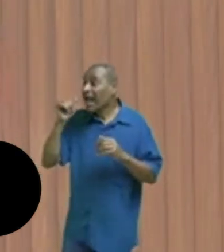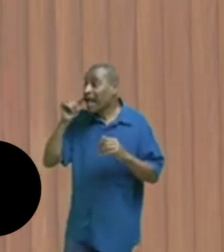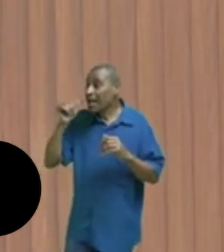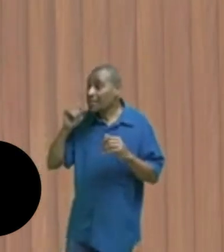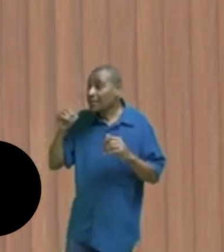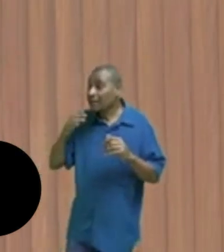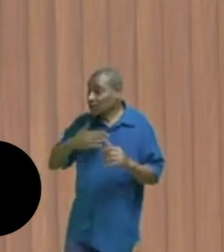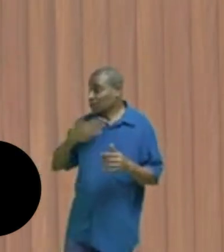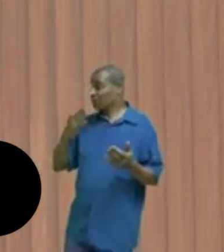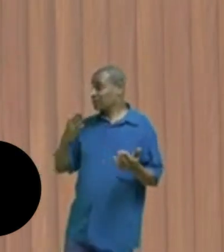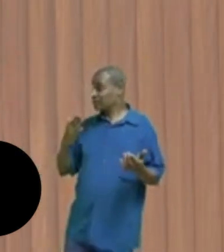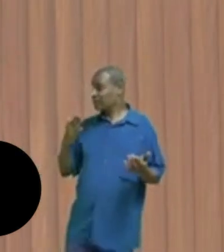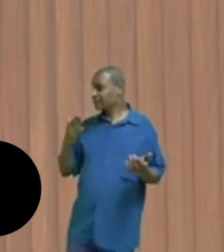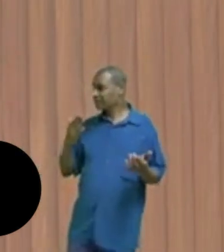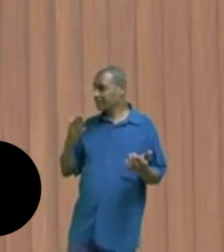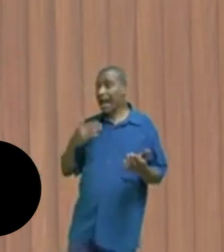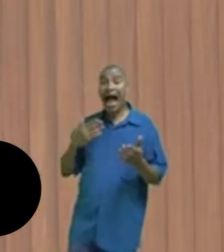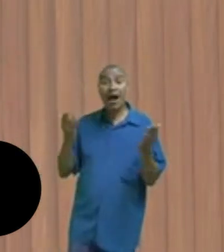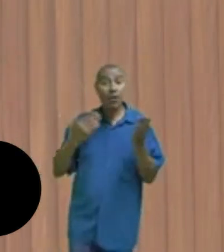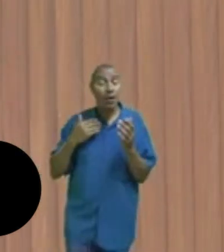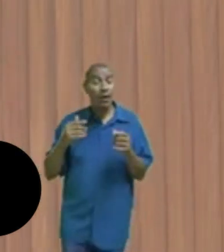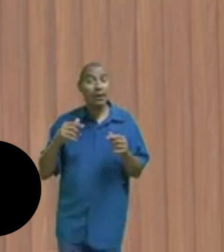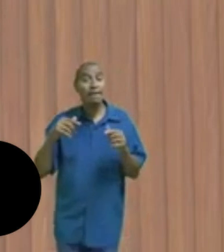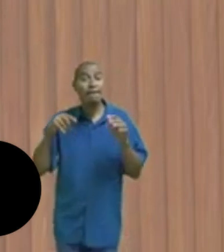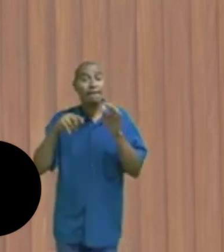Pergunta, crente tem sorte, irmãos?